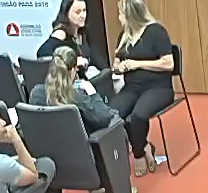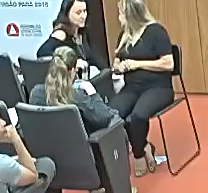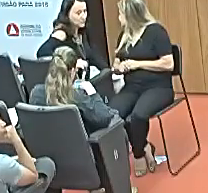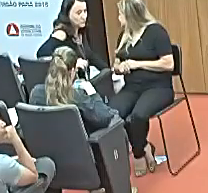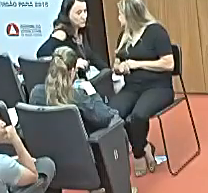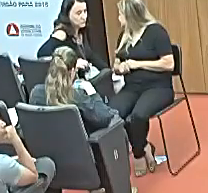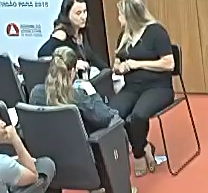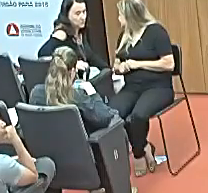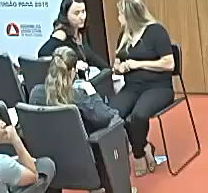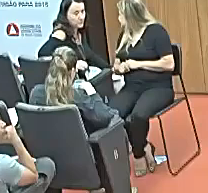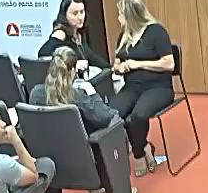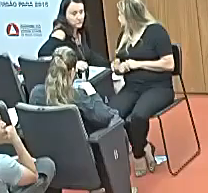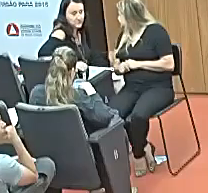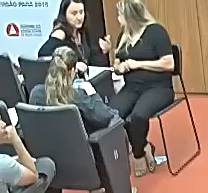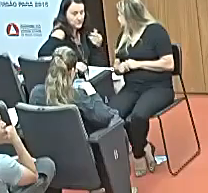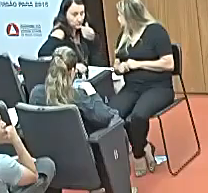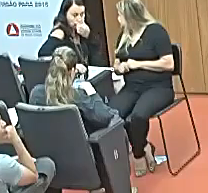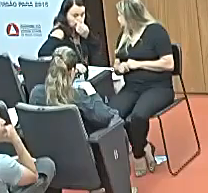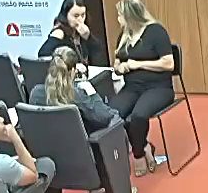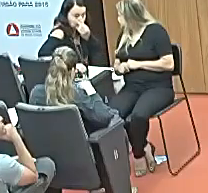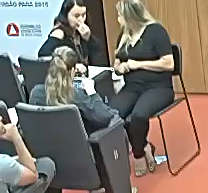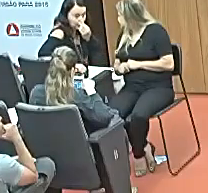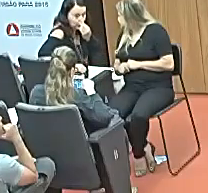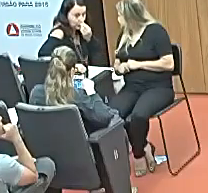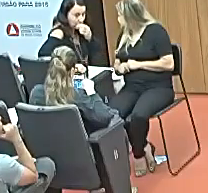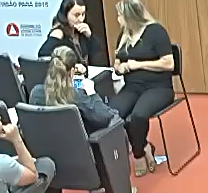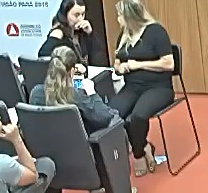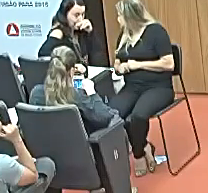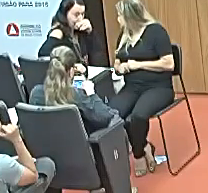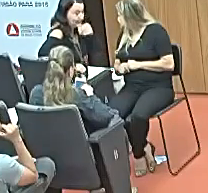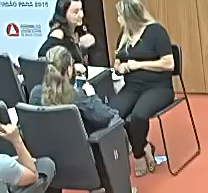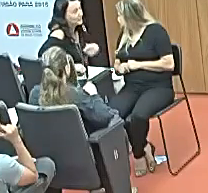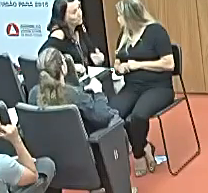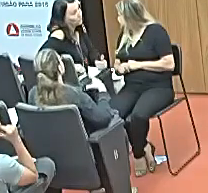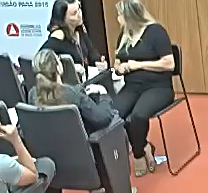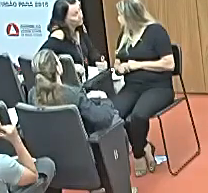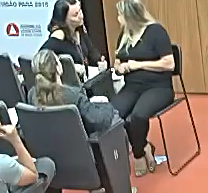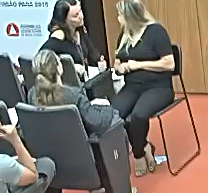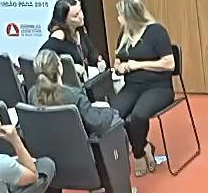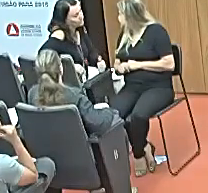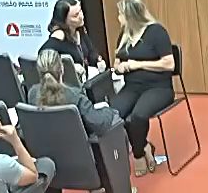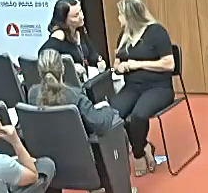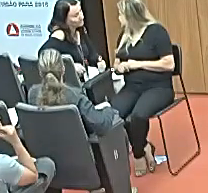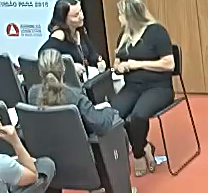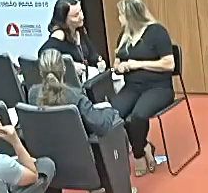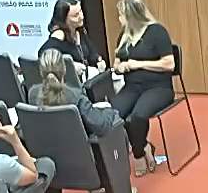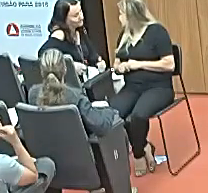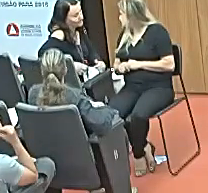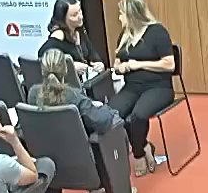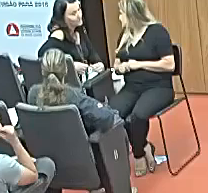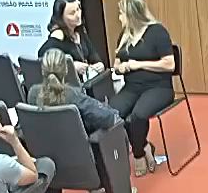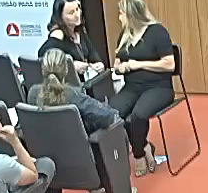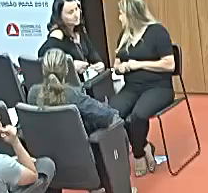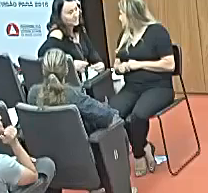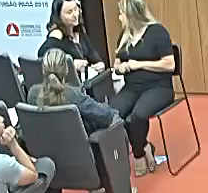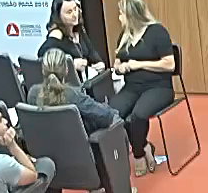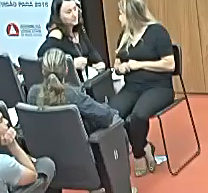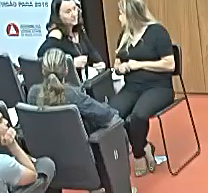todos os nomes delas cumprimentar todos os funcionários e funcionárias da assembléia legislativa é um empenho